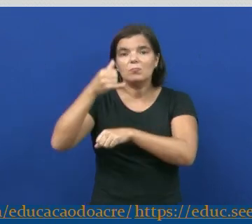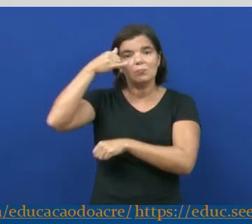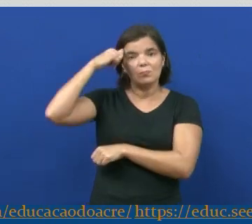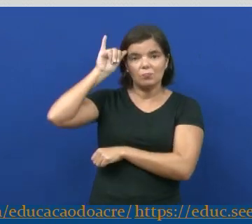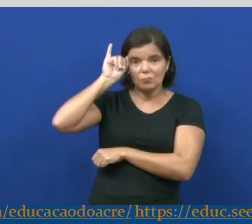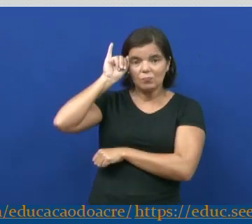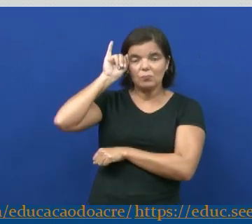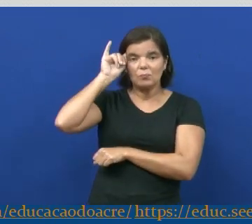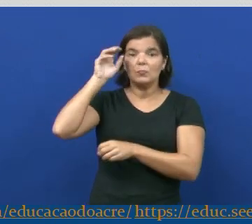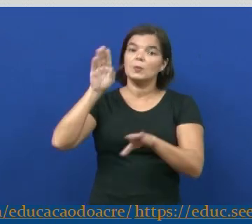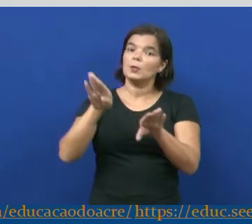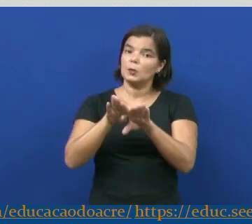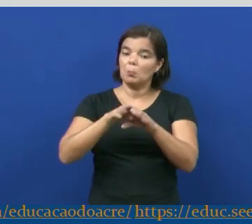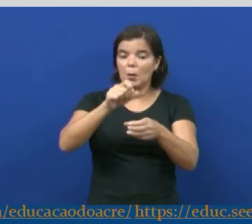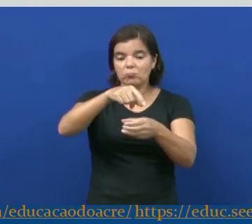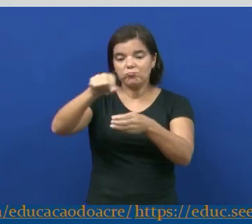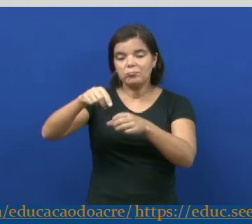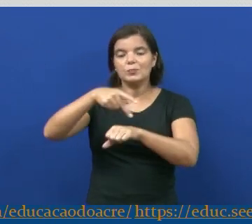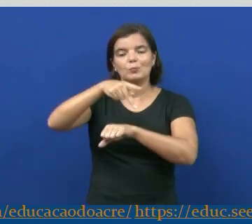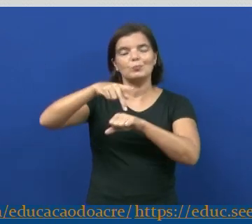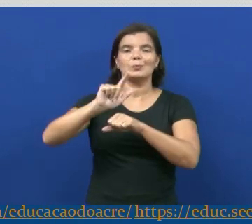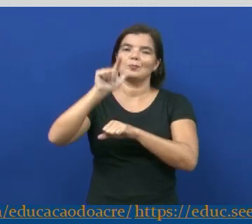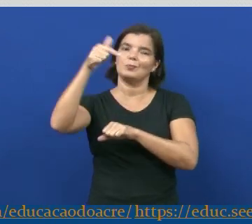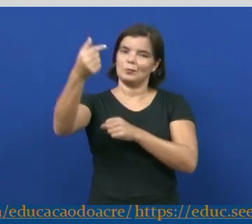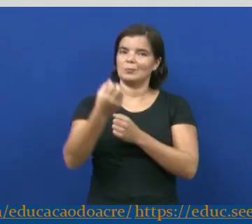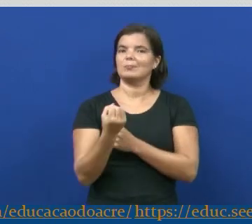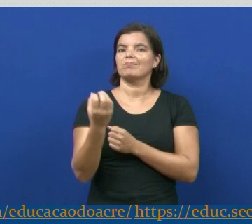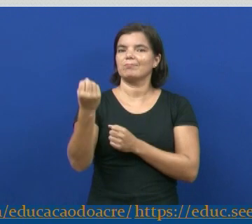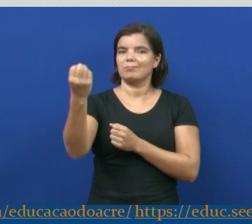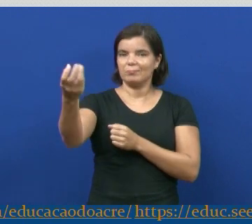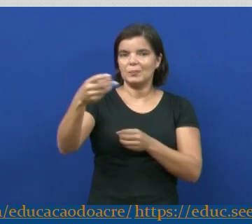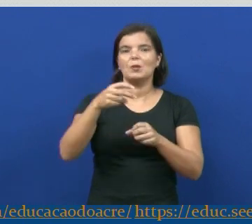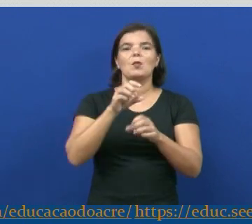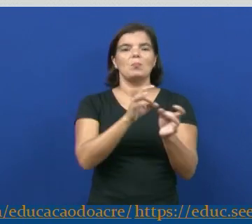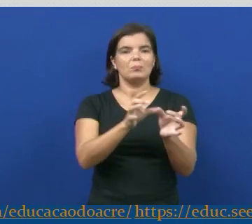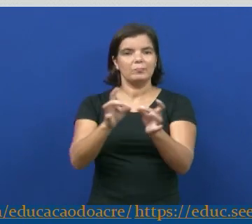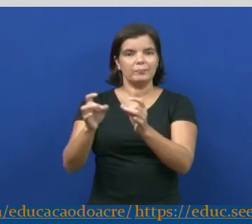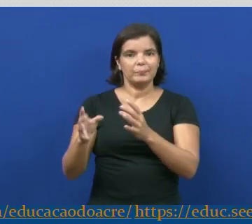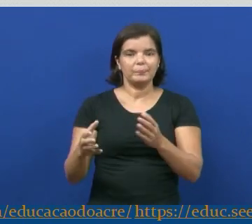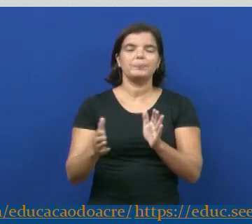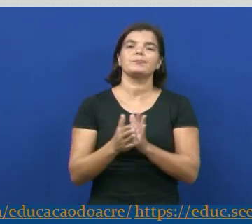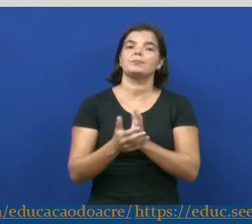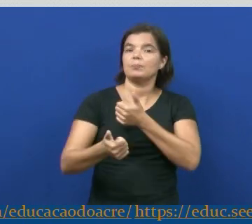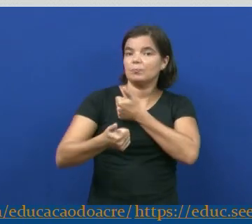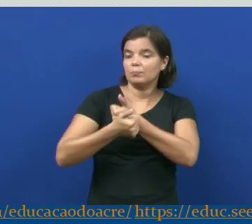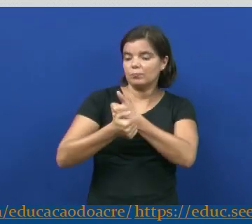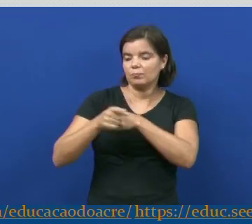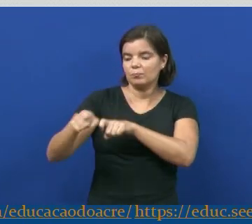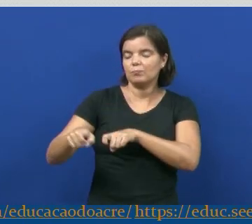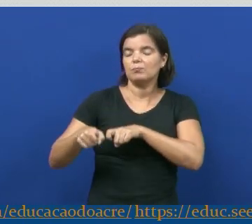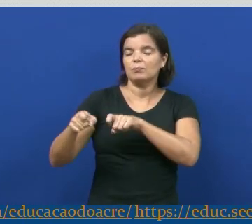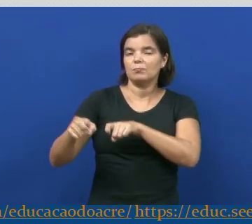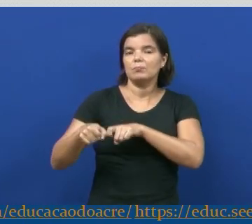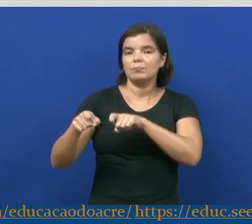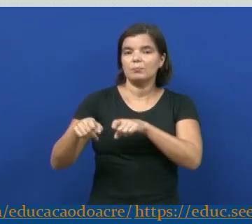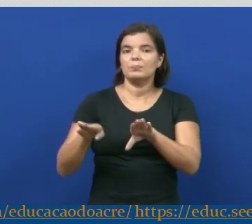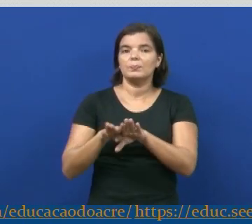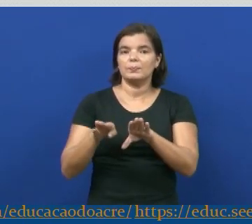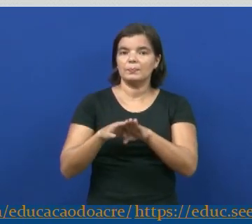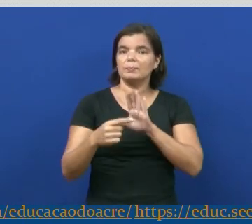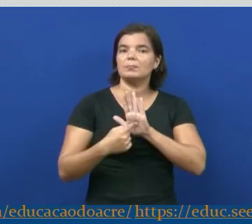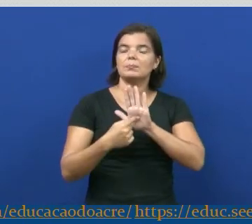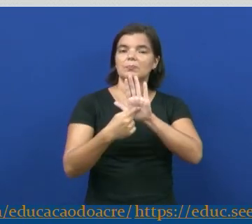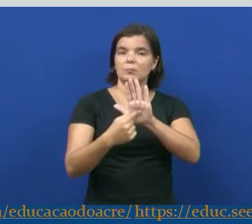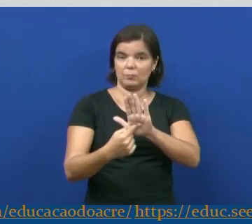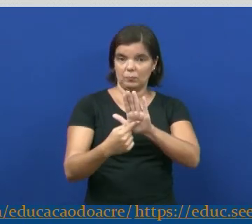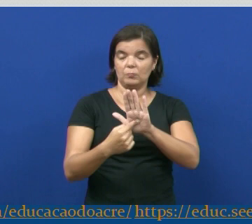de exportação. Como nós vimos em aulas anteriores, né, falando sobre a expansão da fronteira agrícola, que eu posso até